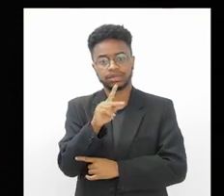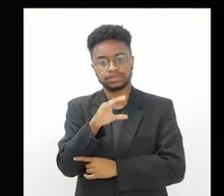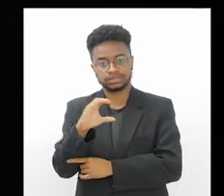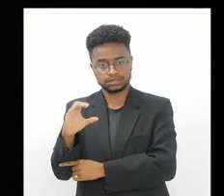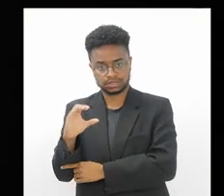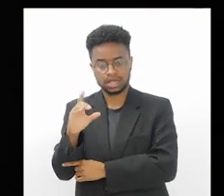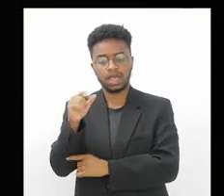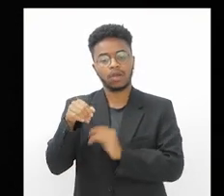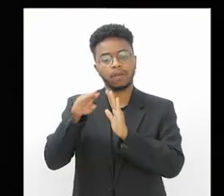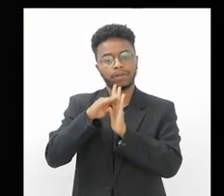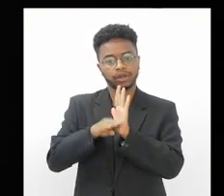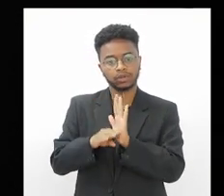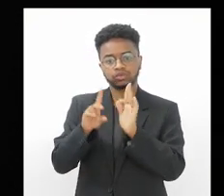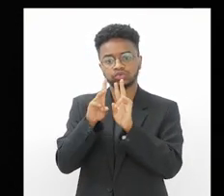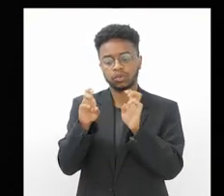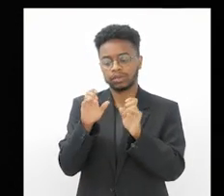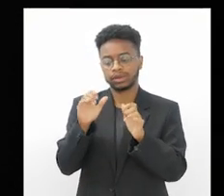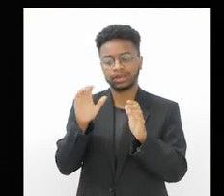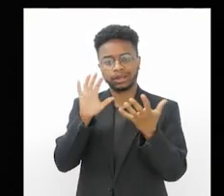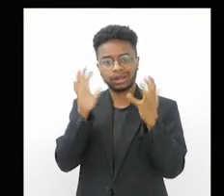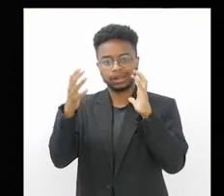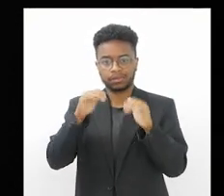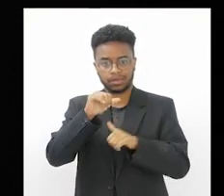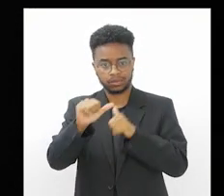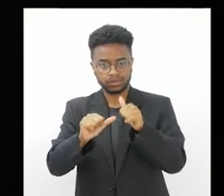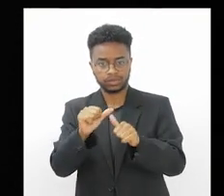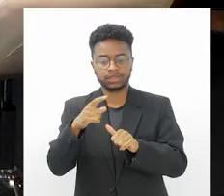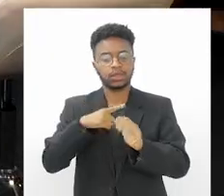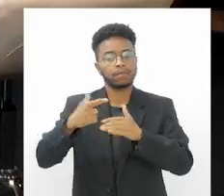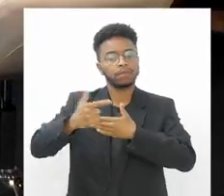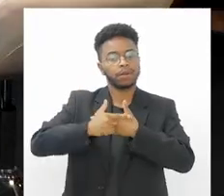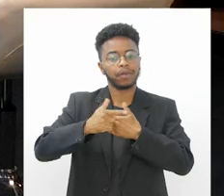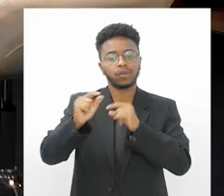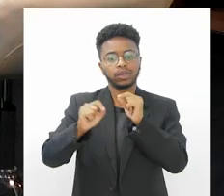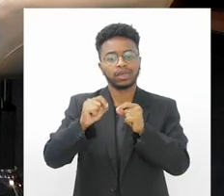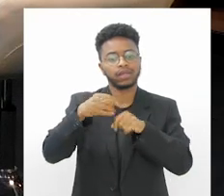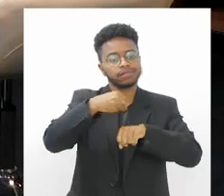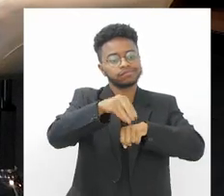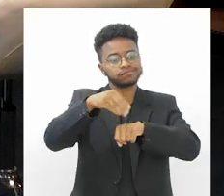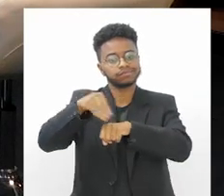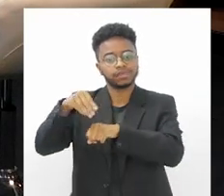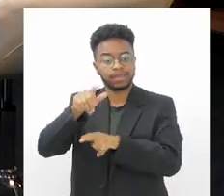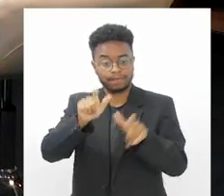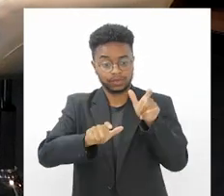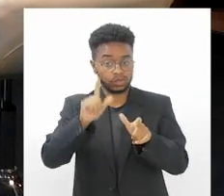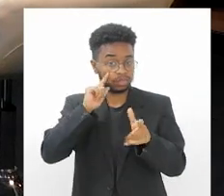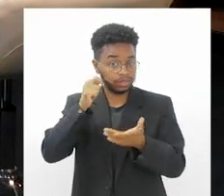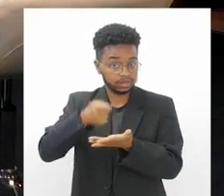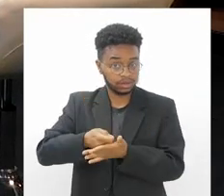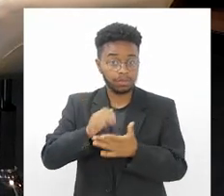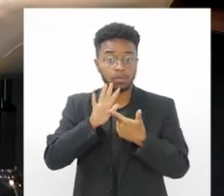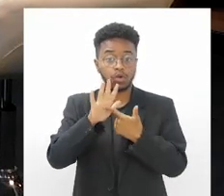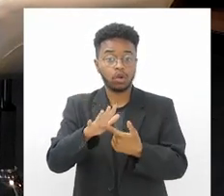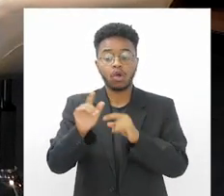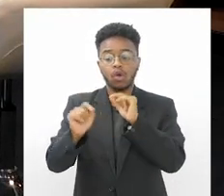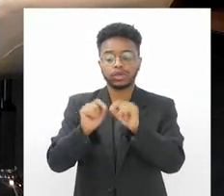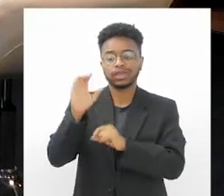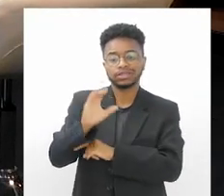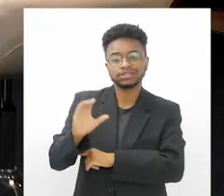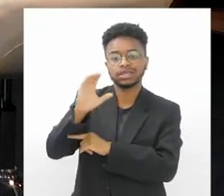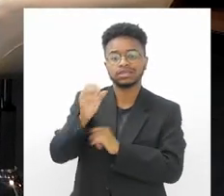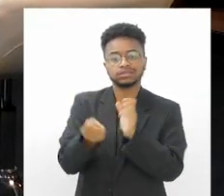Painel Intergovernamental de Mudanças Climáticas, ele tem o papel de informar os tomadores de decisão, sim, o que a ciência